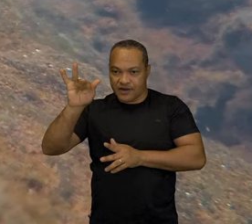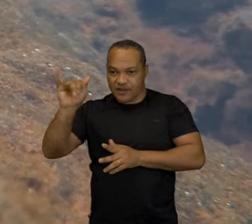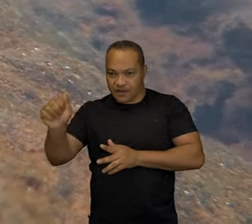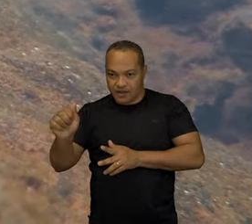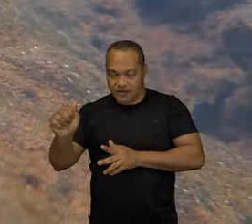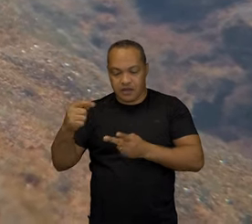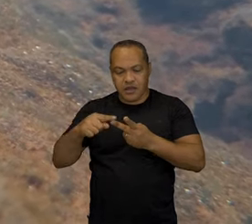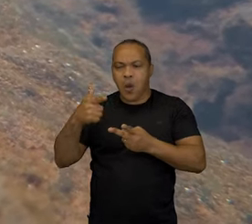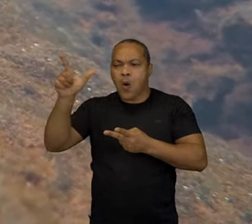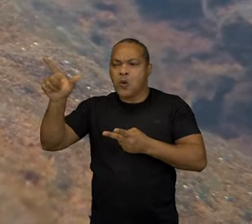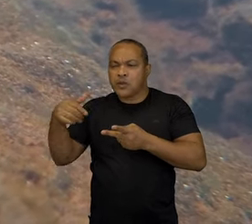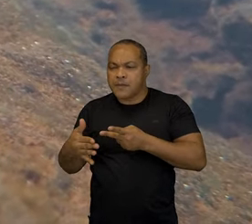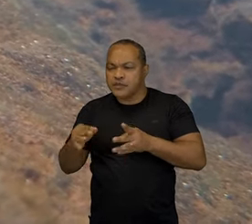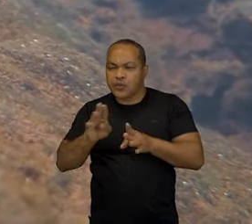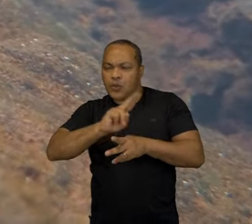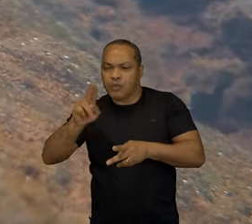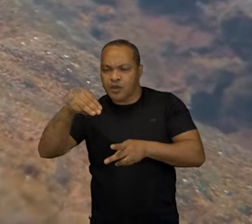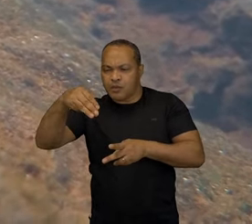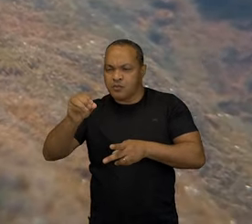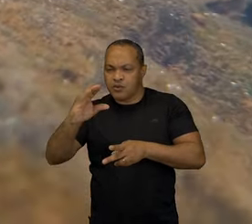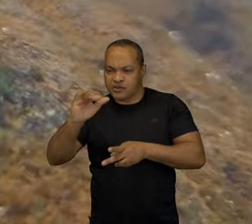Outras 5 espécies, como a mocinha,